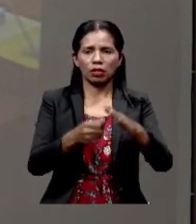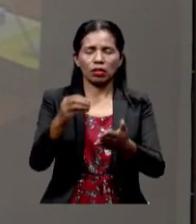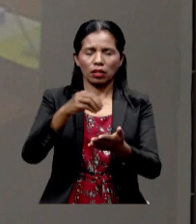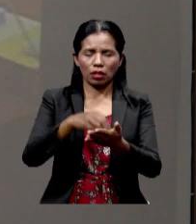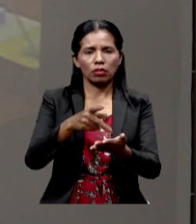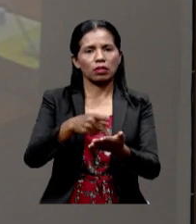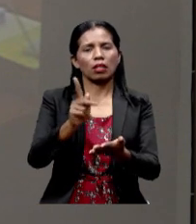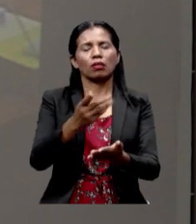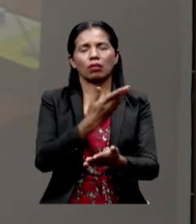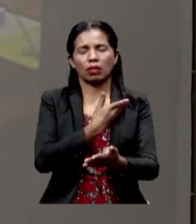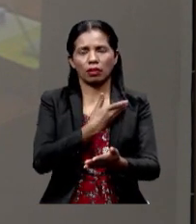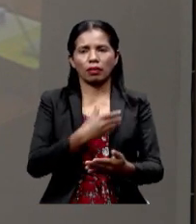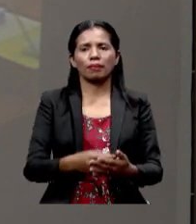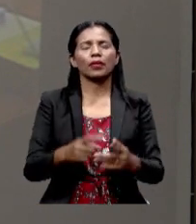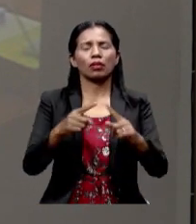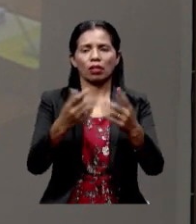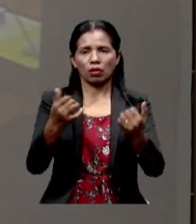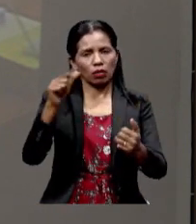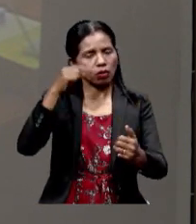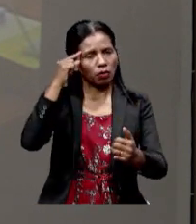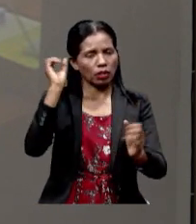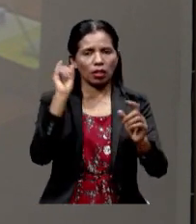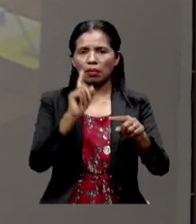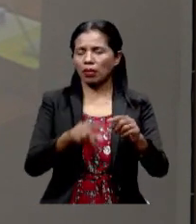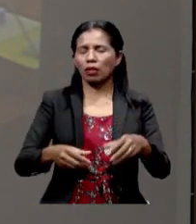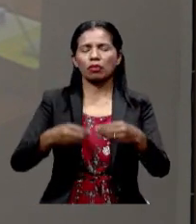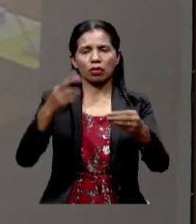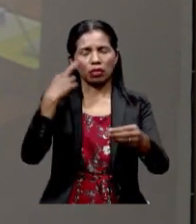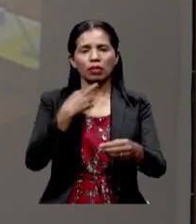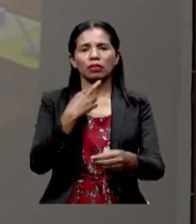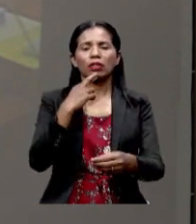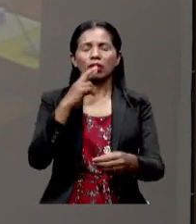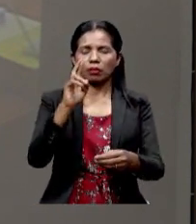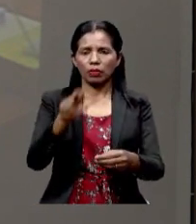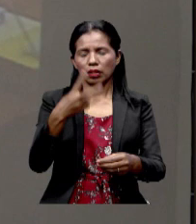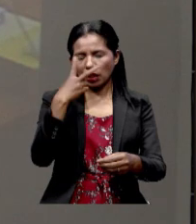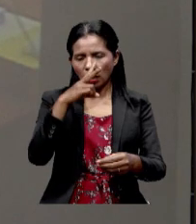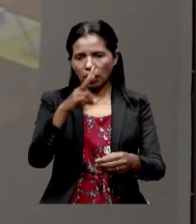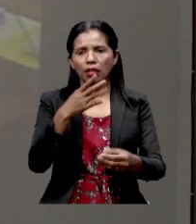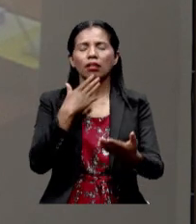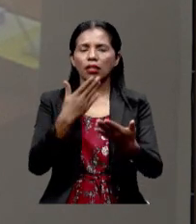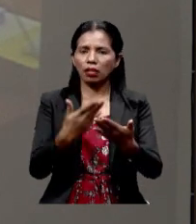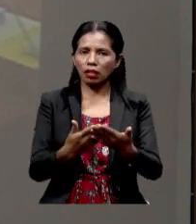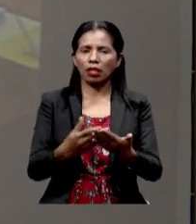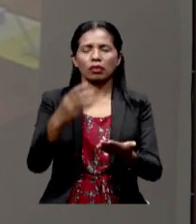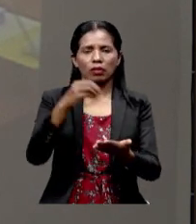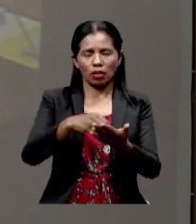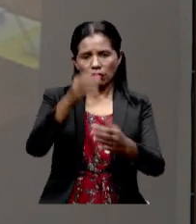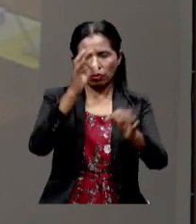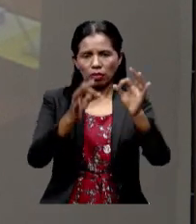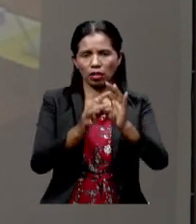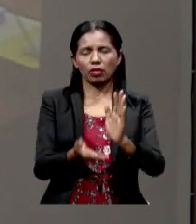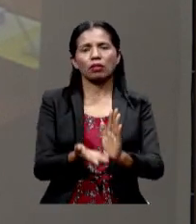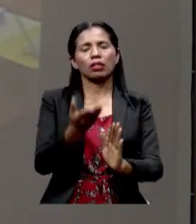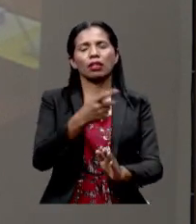nessa. Mas na realidade o governo lá bele for resposta que tá sistema controlo ita nem ida dia a tu garante que tá que ita sai taxa